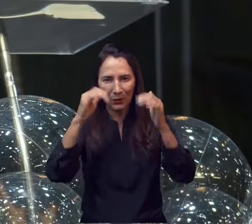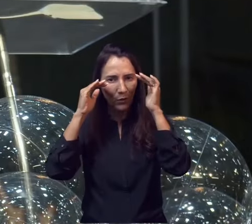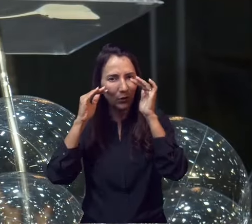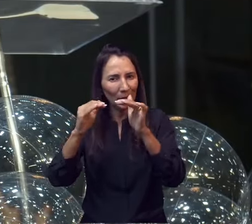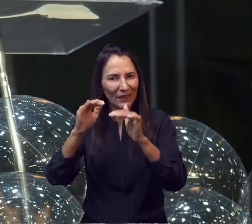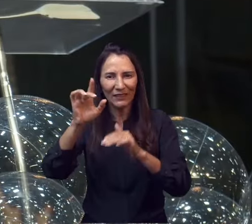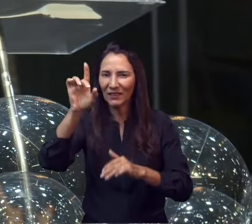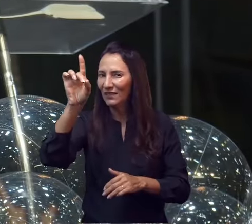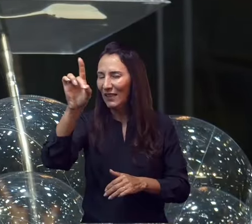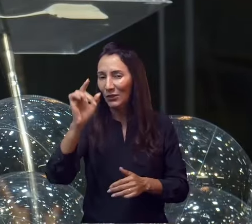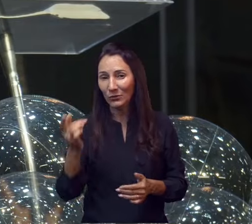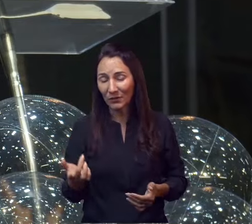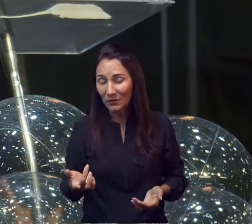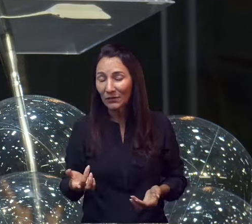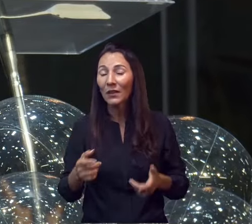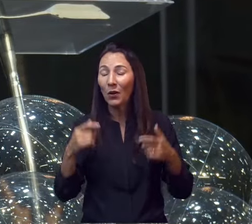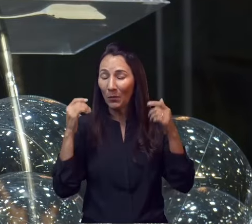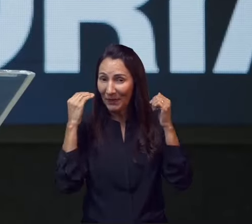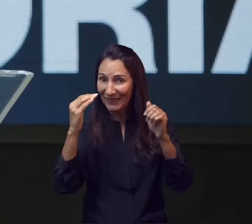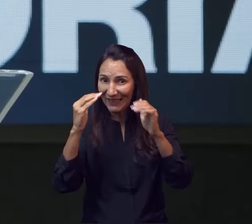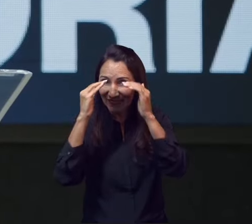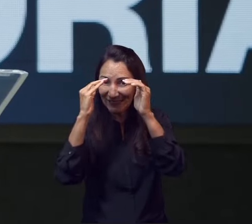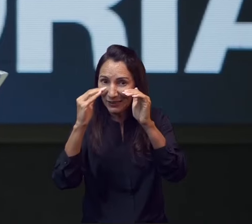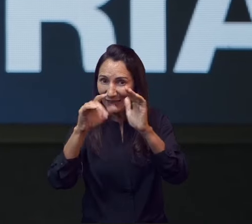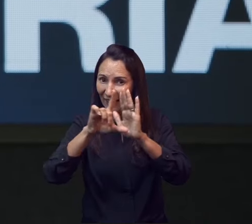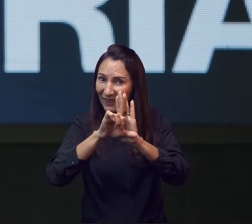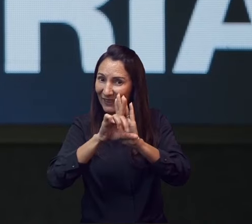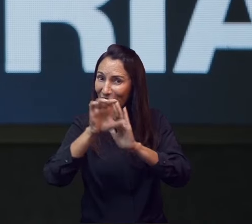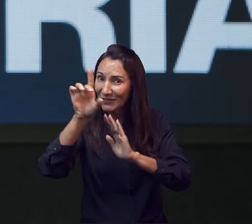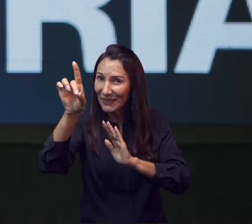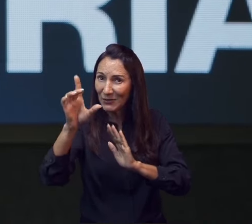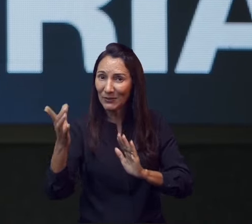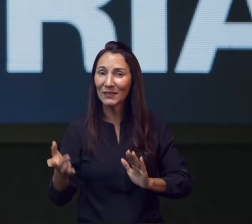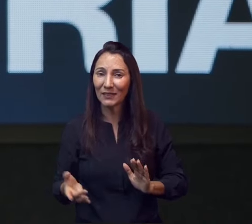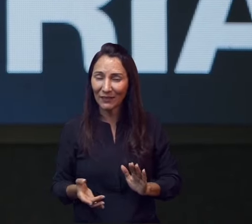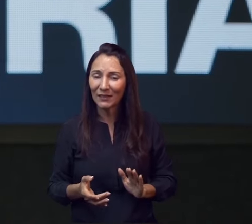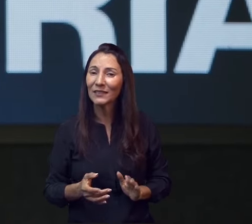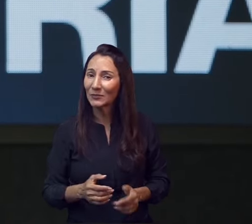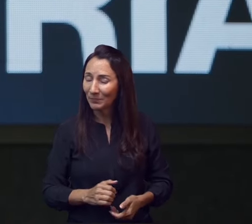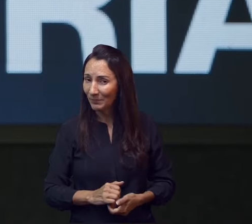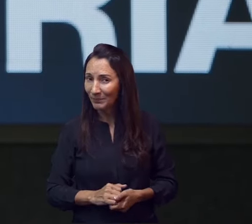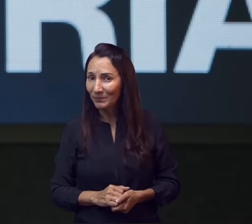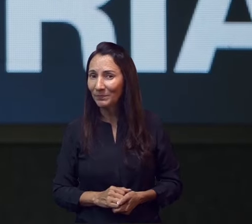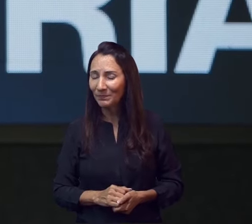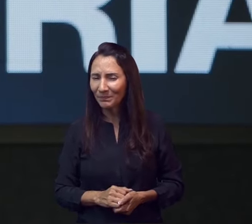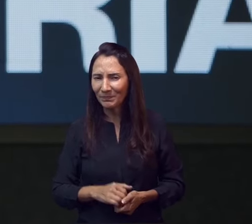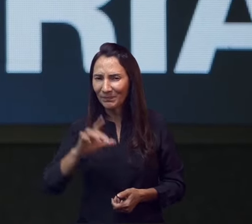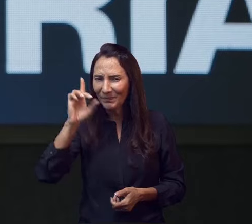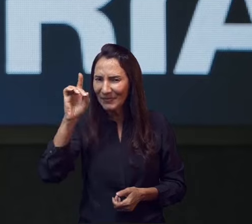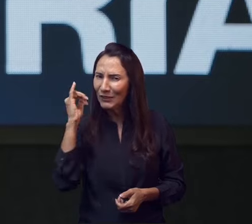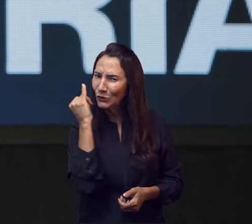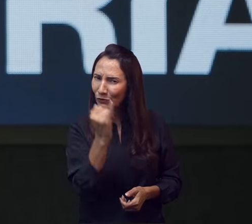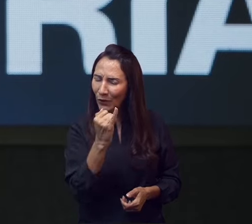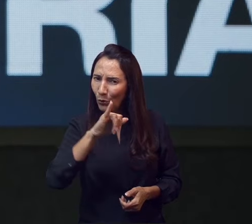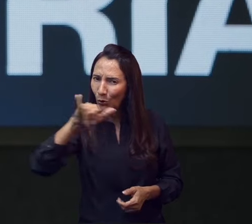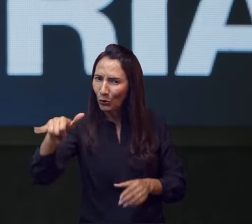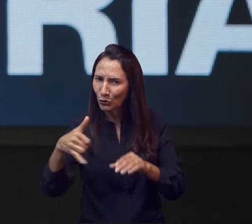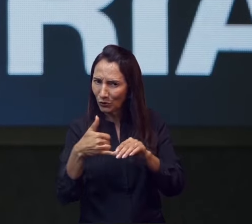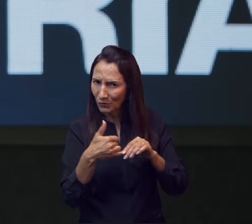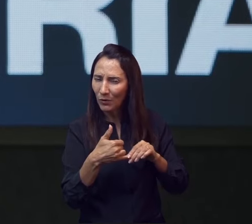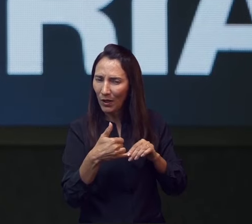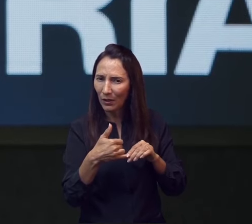obedeça as leis de Deus foi o que Deus disse para Josué não foi João nem Manuel não Deus disse para Josué com dois